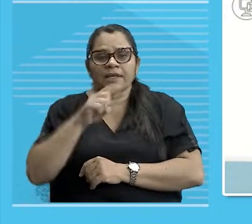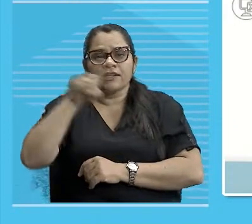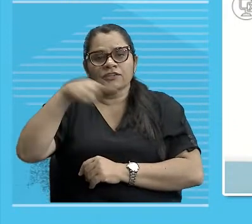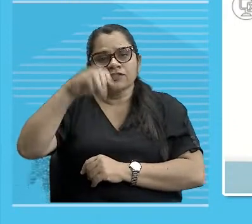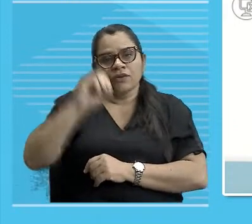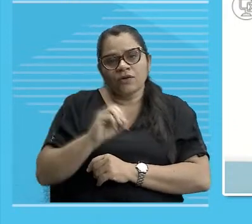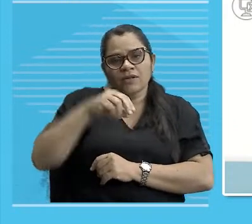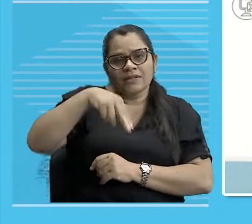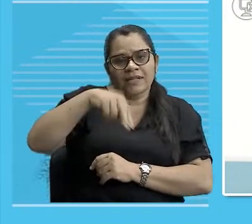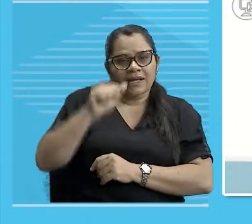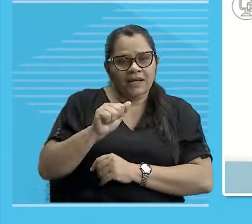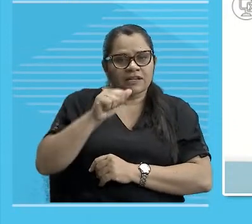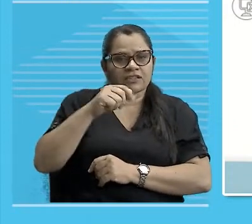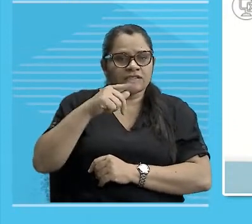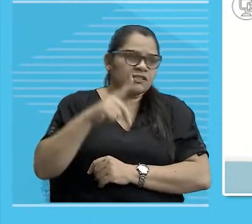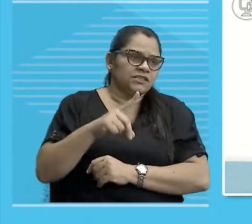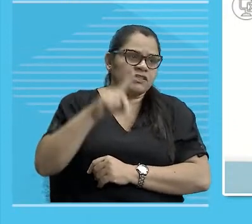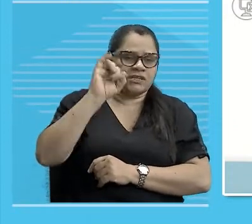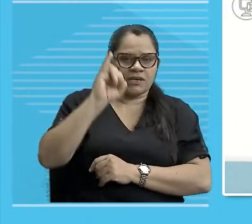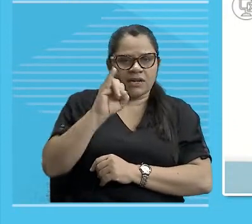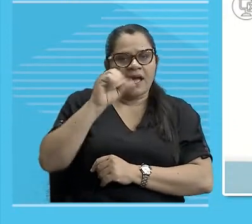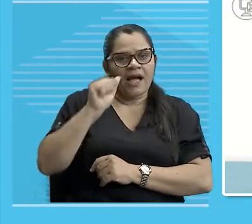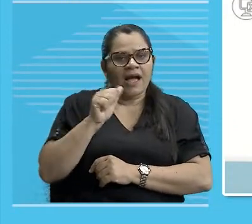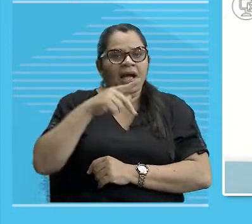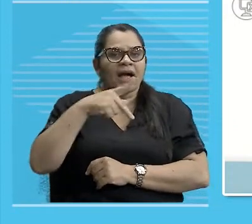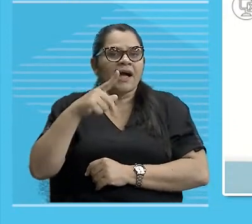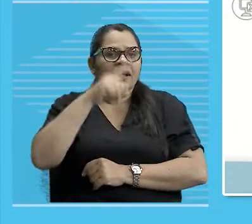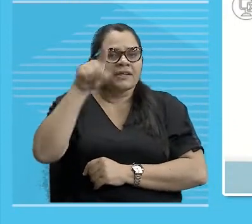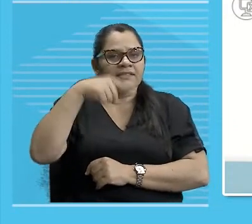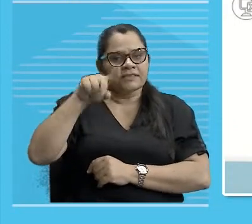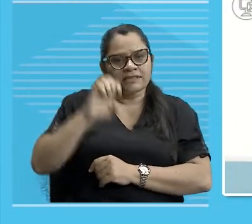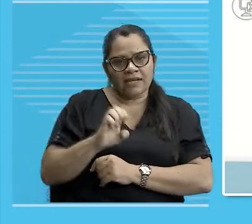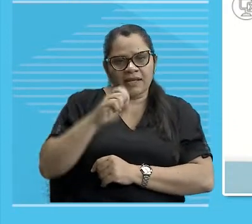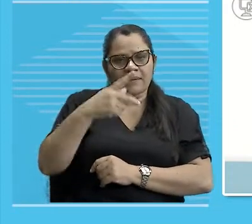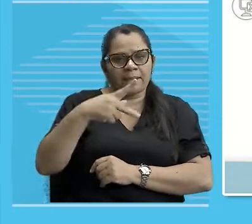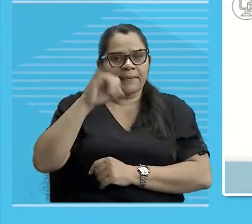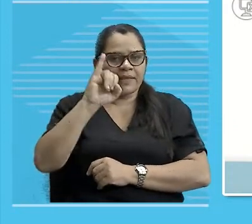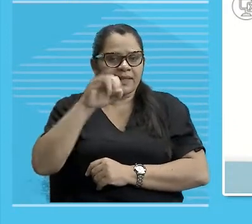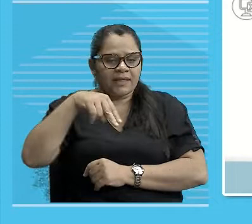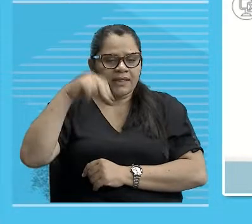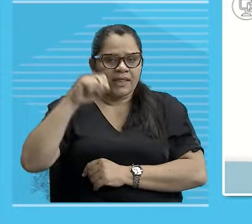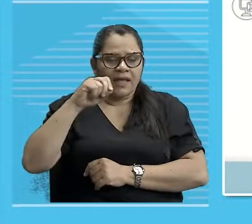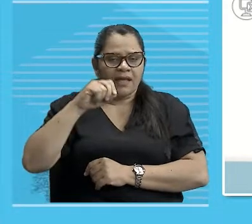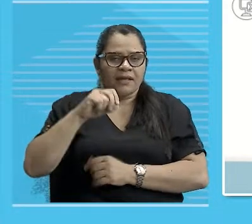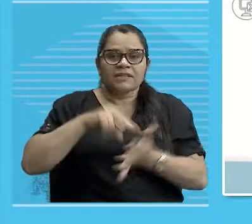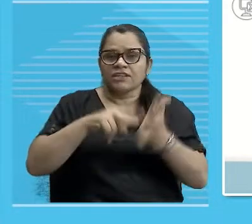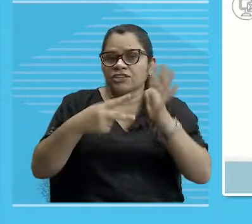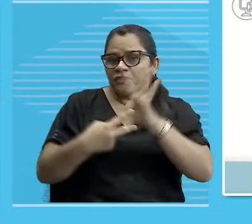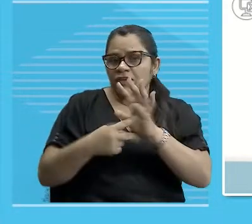Eu não posso começar aqui um conteúdo sem saber o que é. Gente,